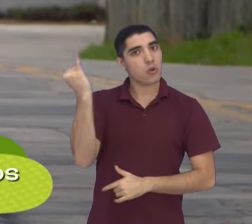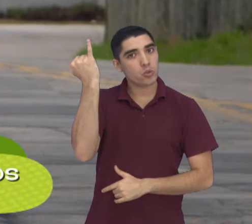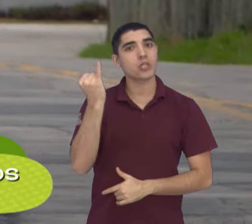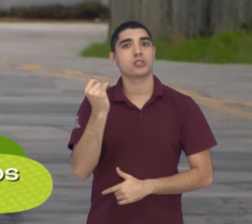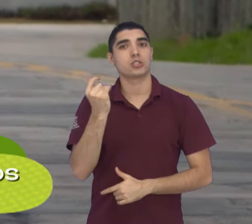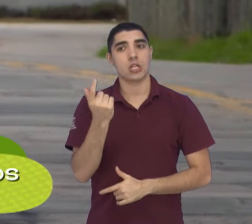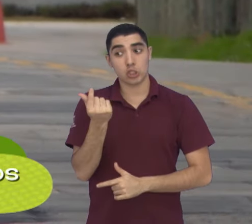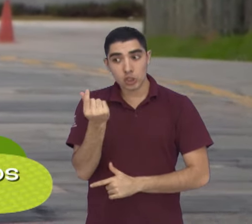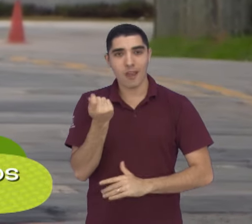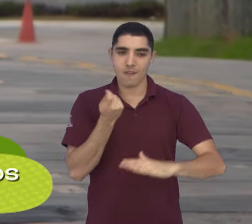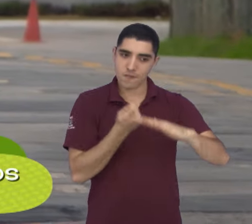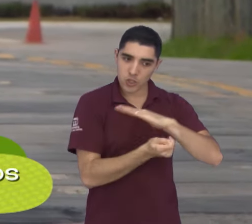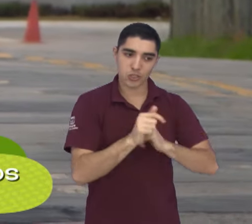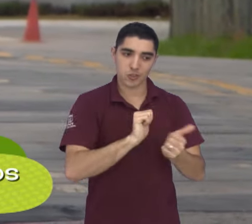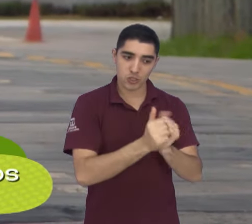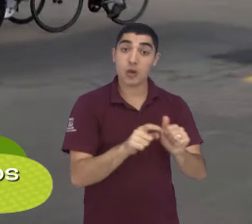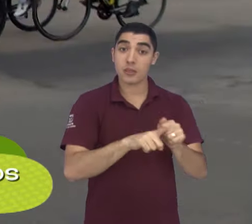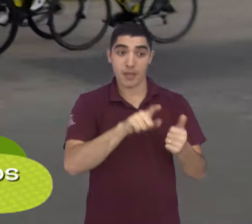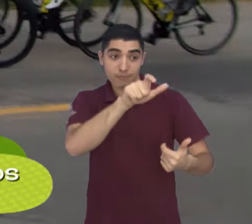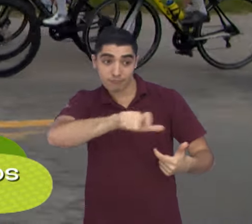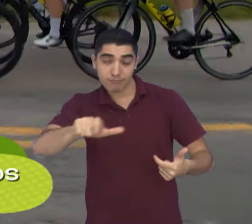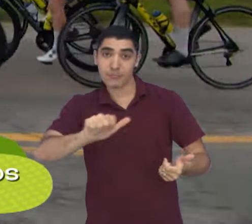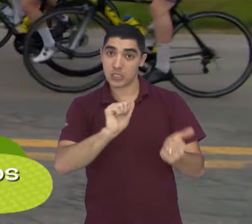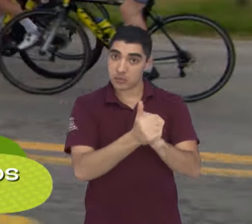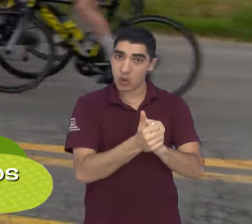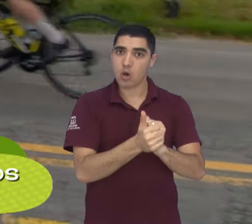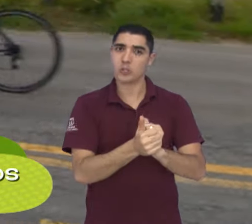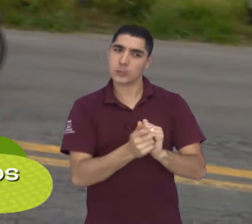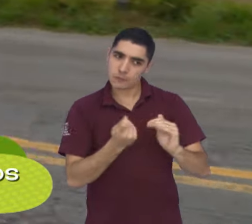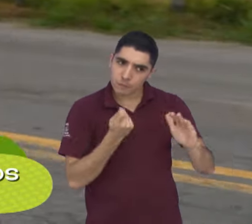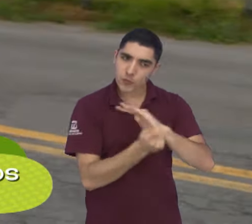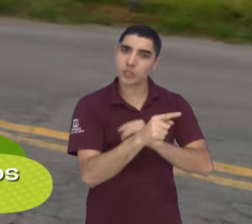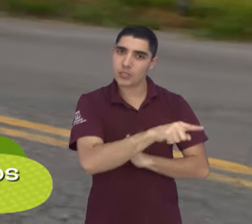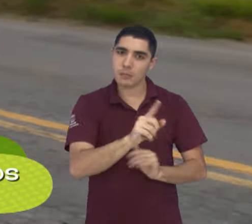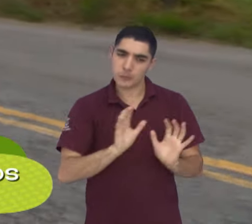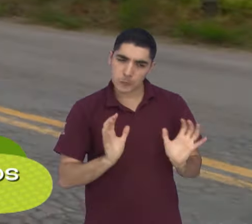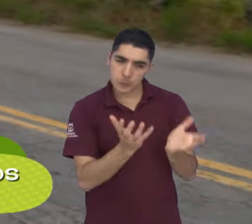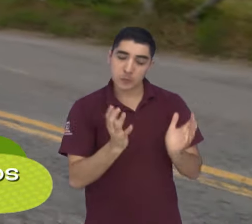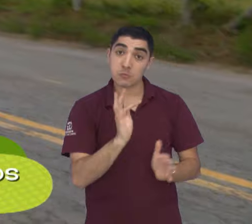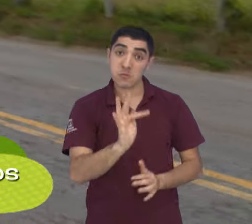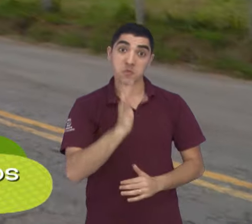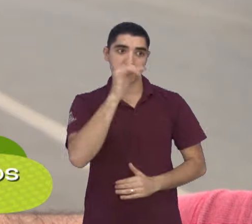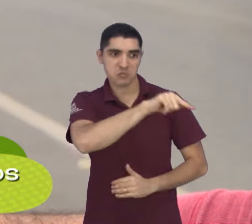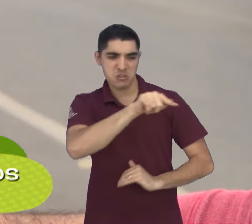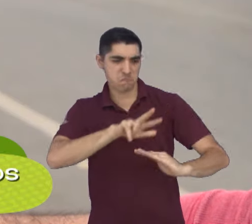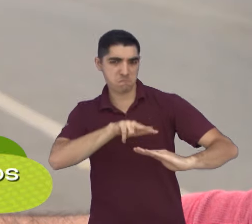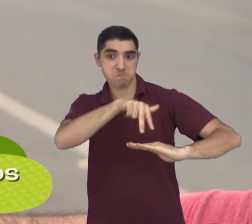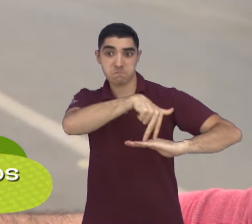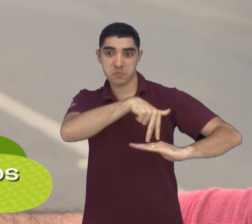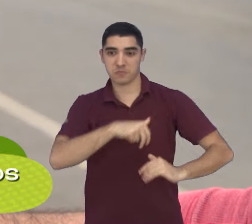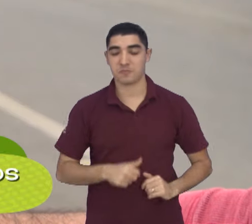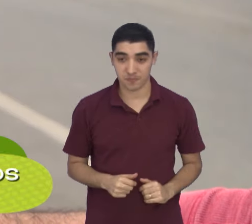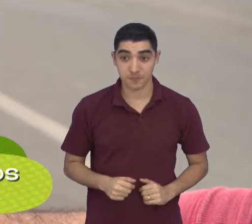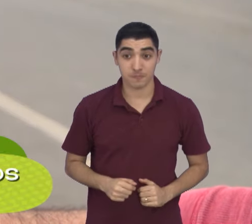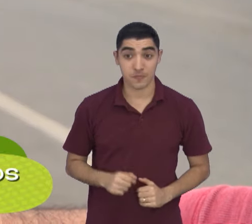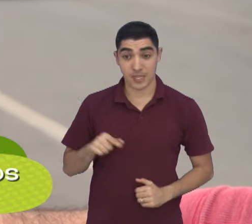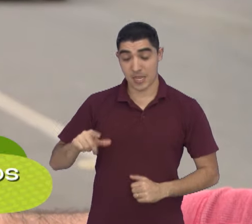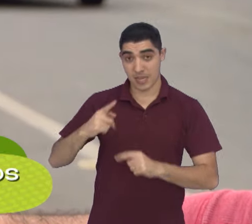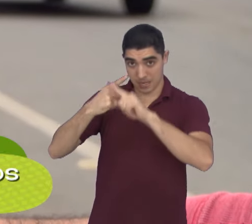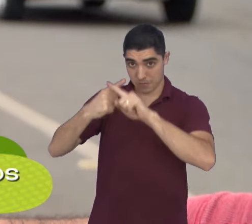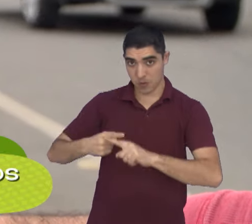esporte e atletas da cidade se tornando cada vez mais protagonistas. Pan-Americano, de fato,